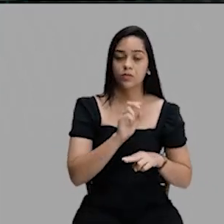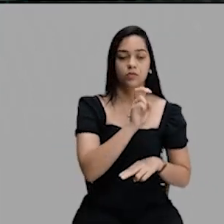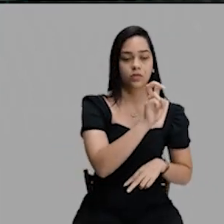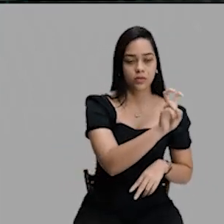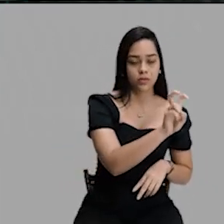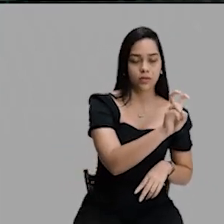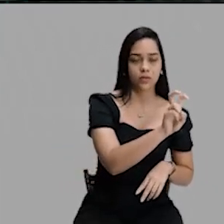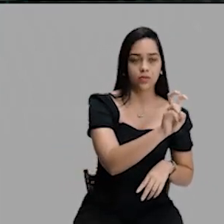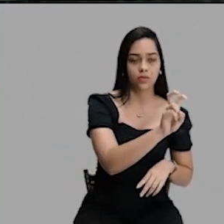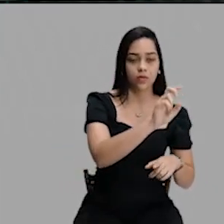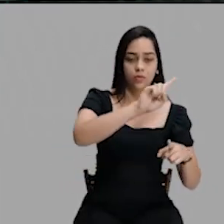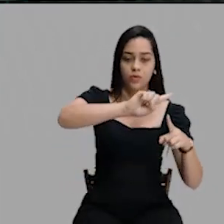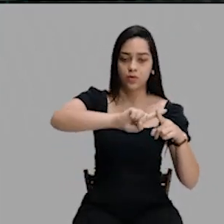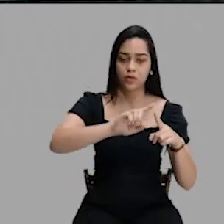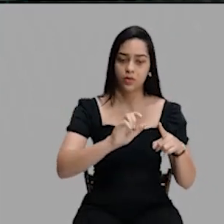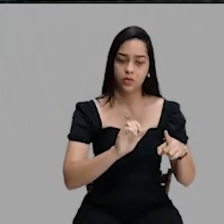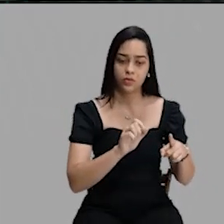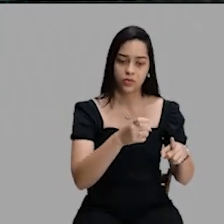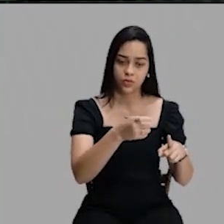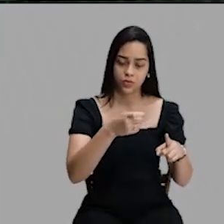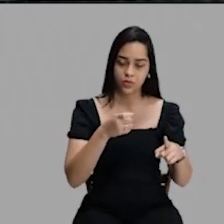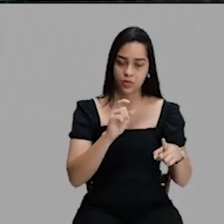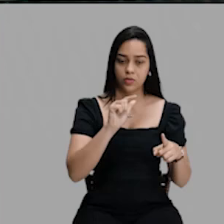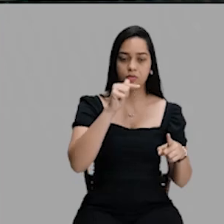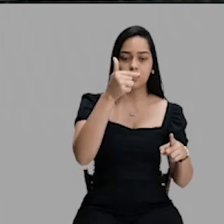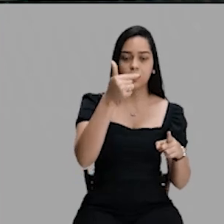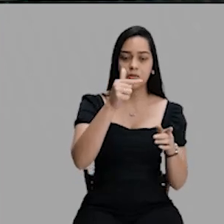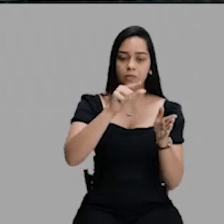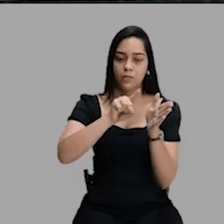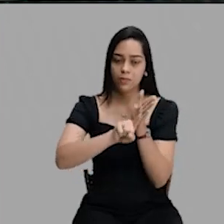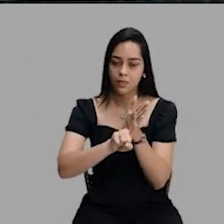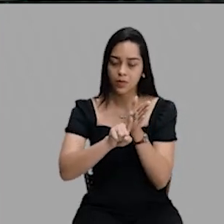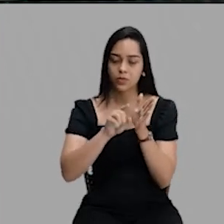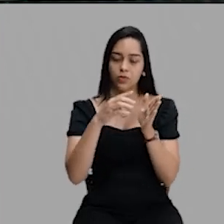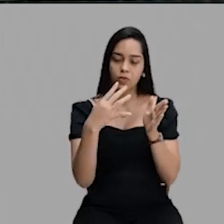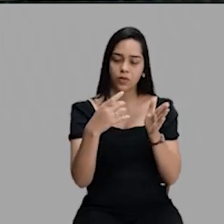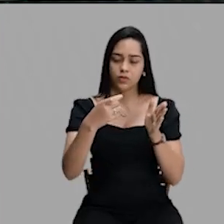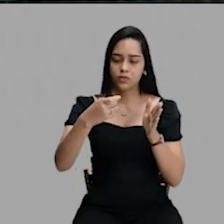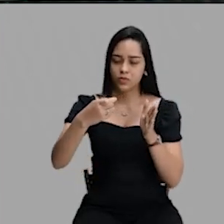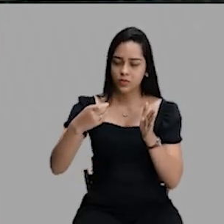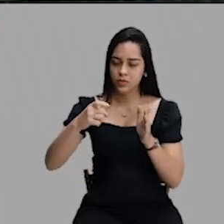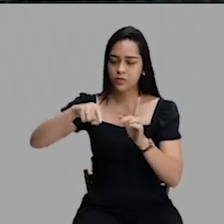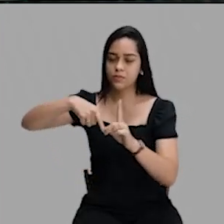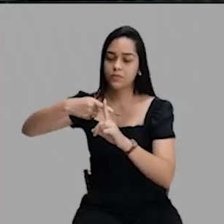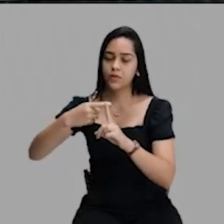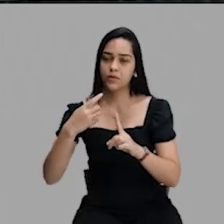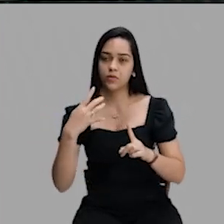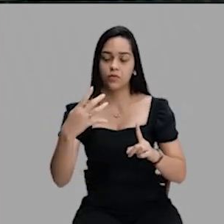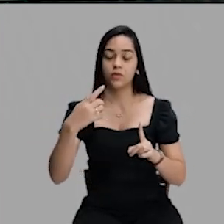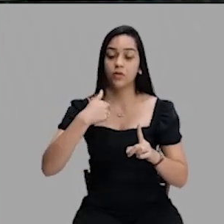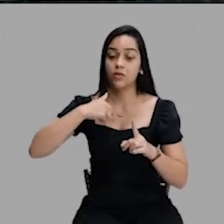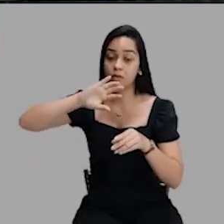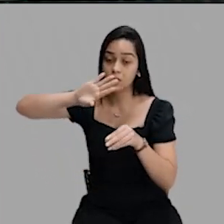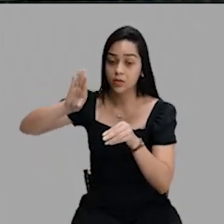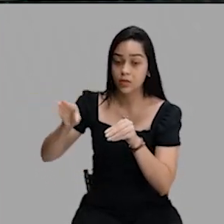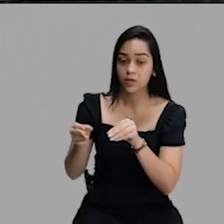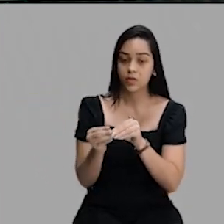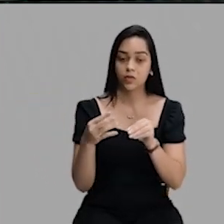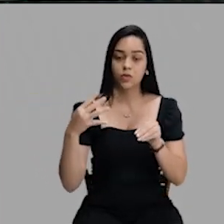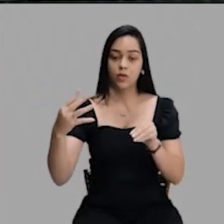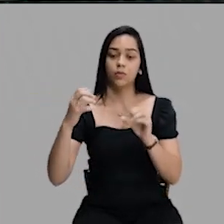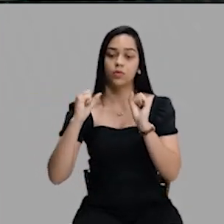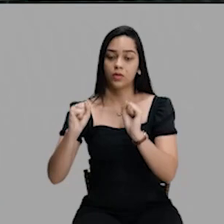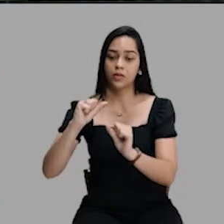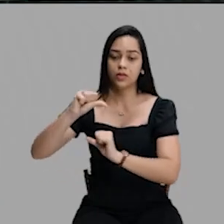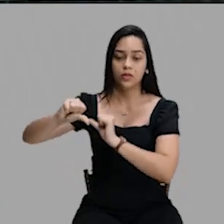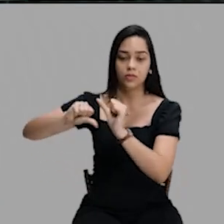5, que multiplica x ao quadrado, menos 4x mais 4. Estou acrescentando 4 para transformar